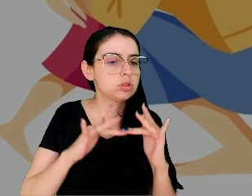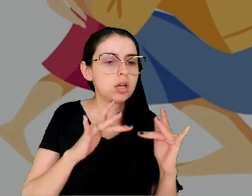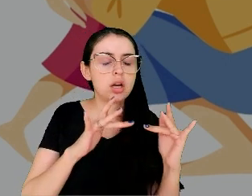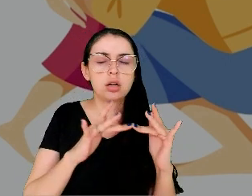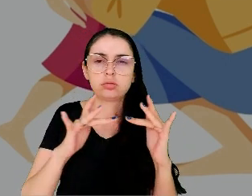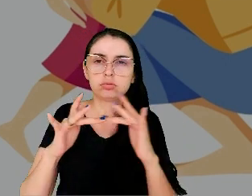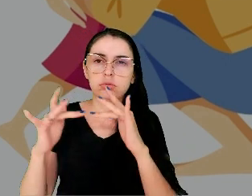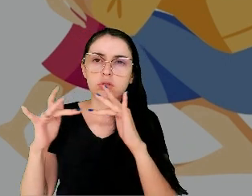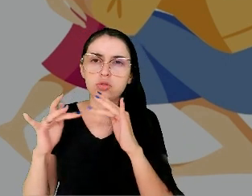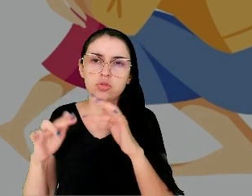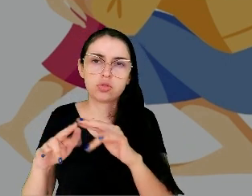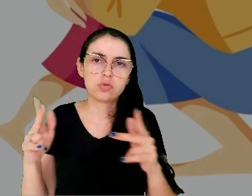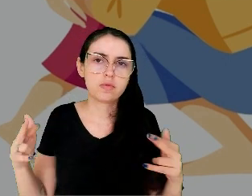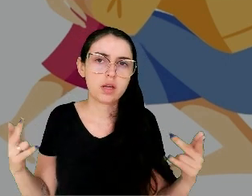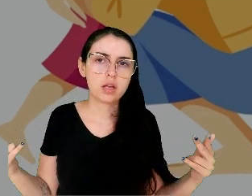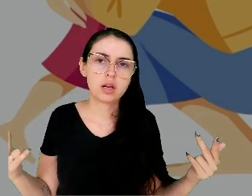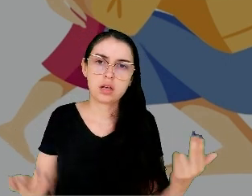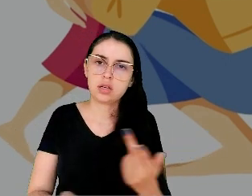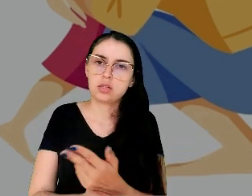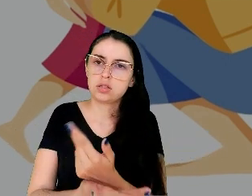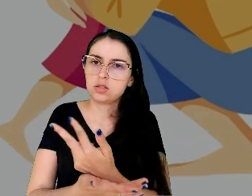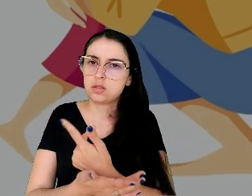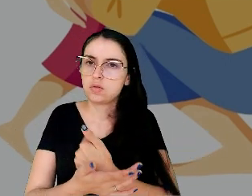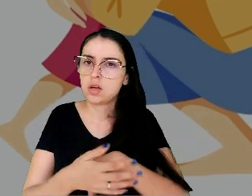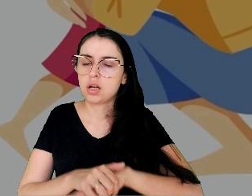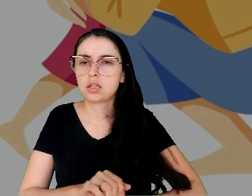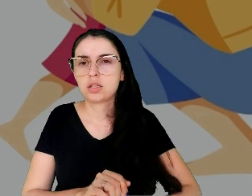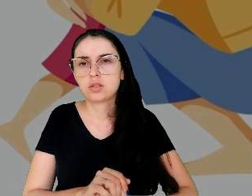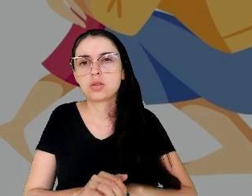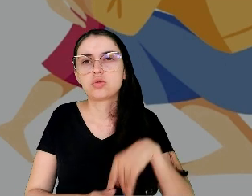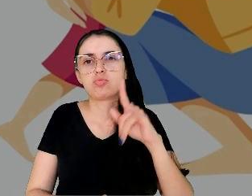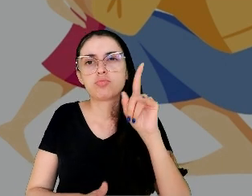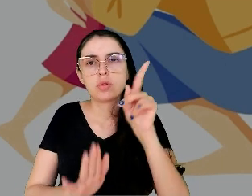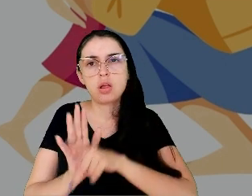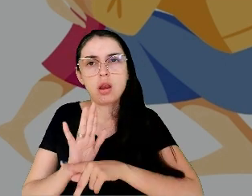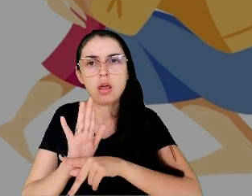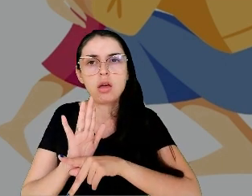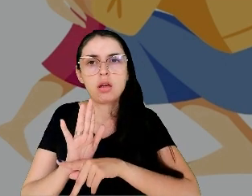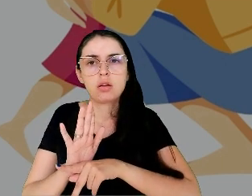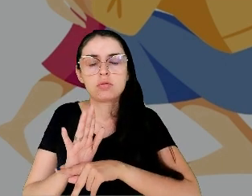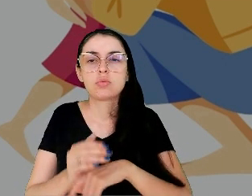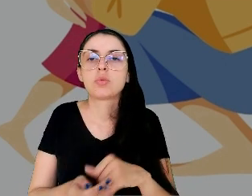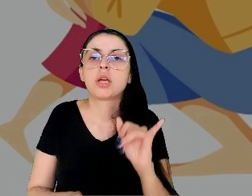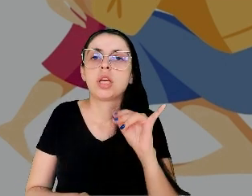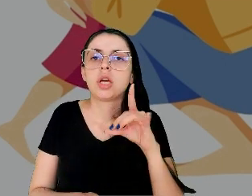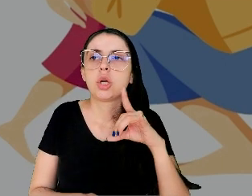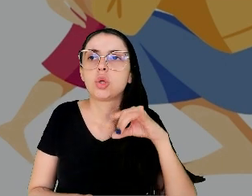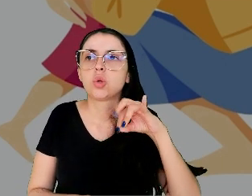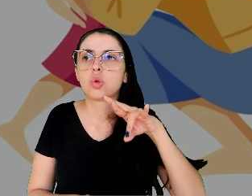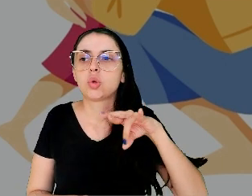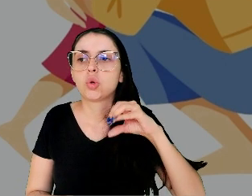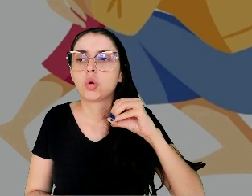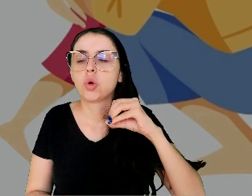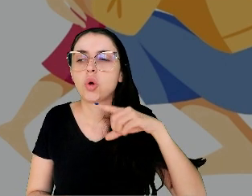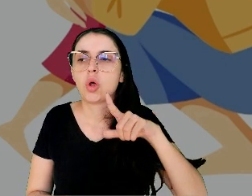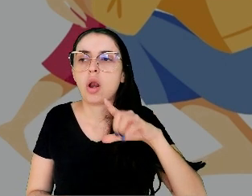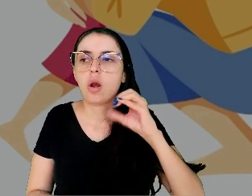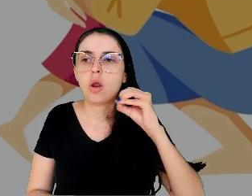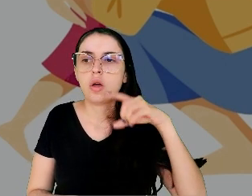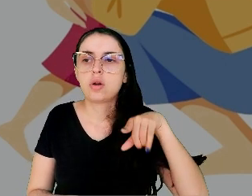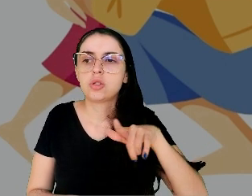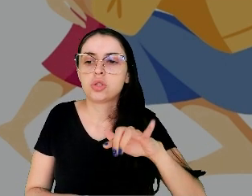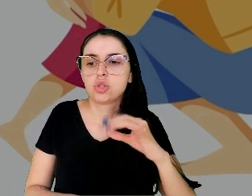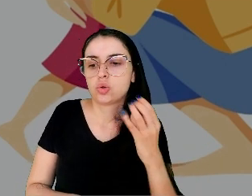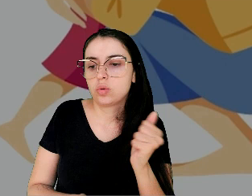desses diferentes fatores dentro de um planejamento hidrológico. É importante lembrar, né,